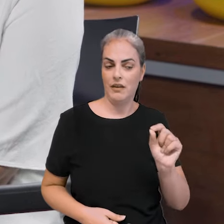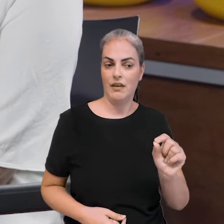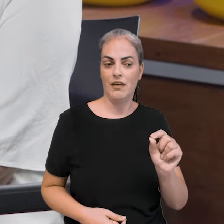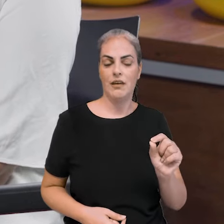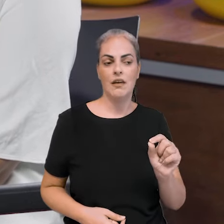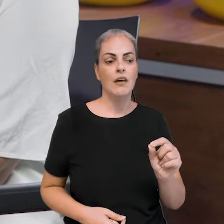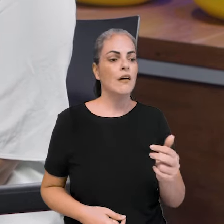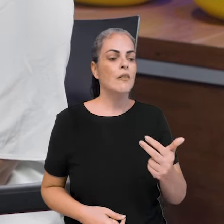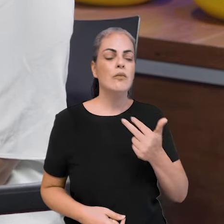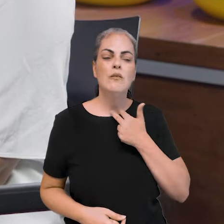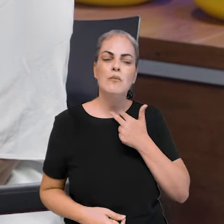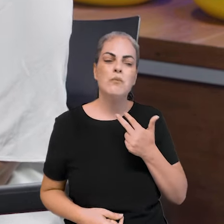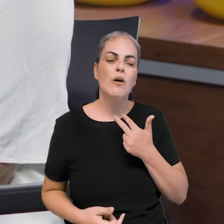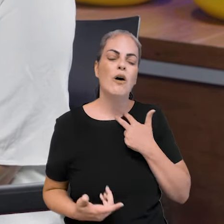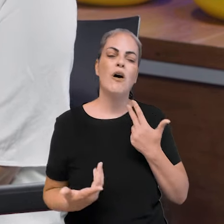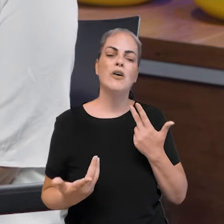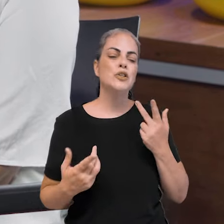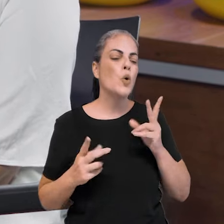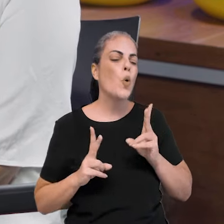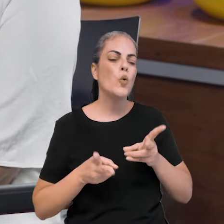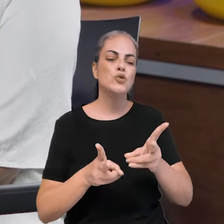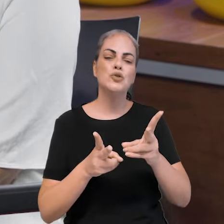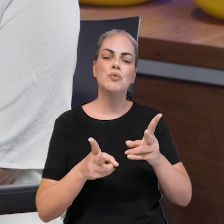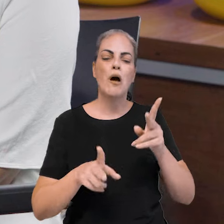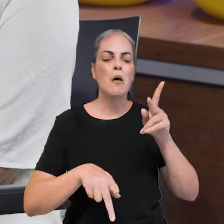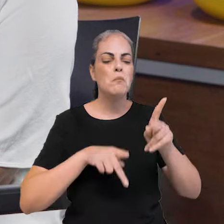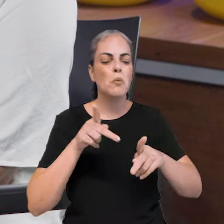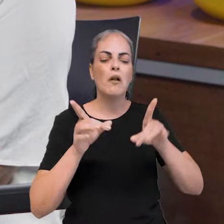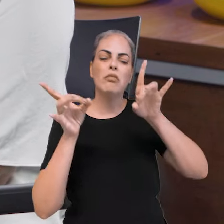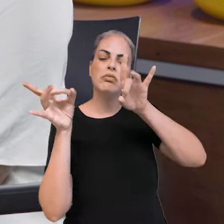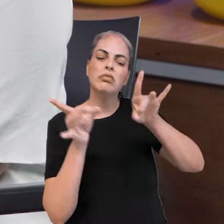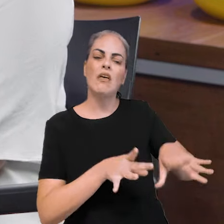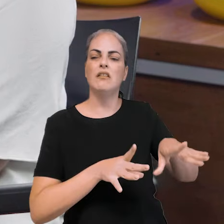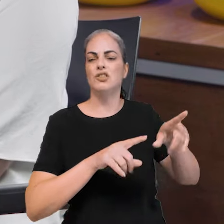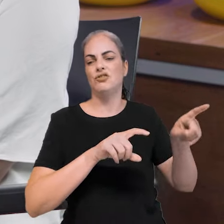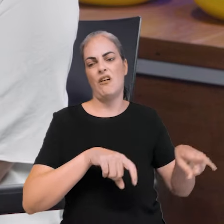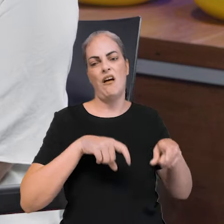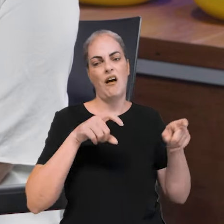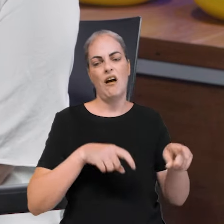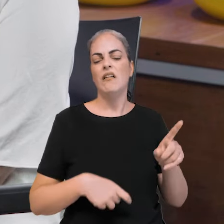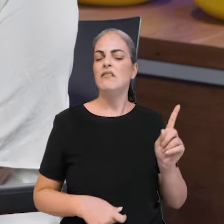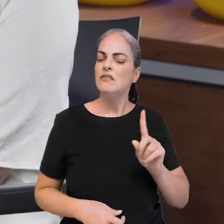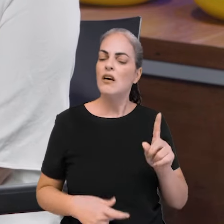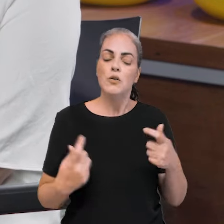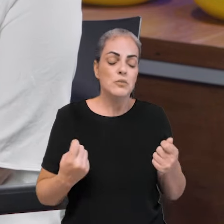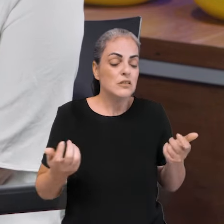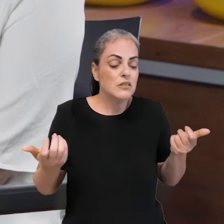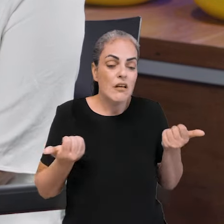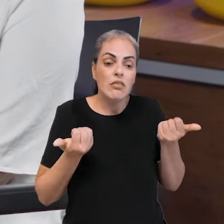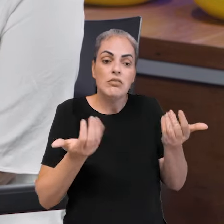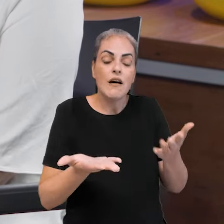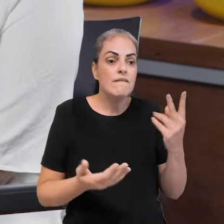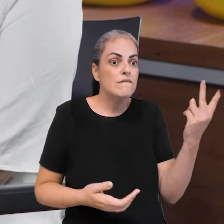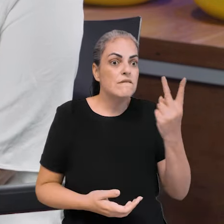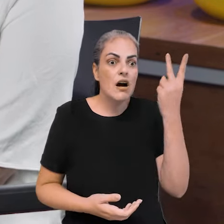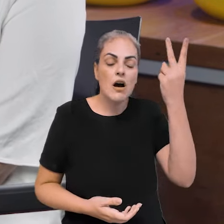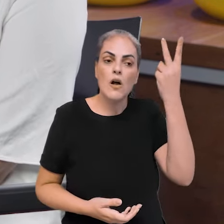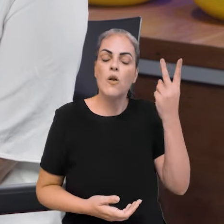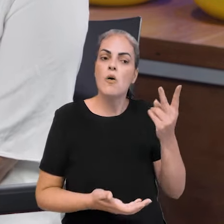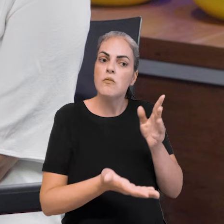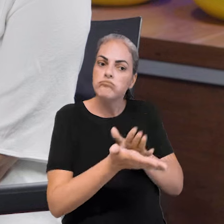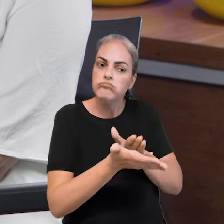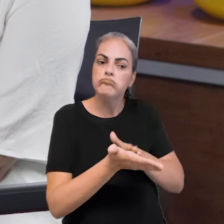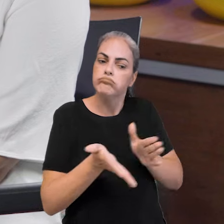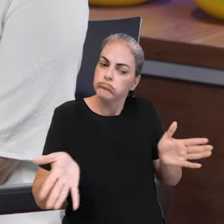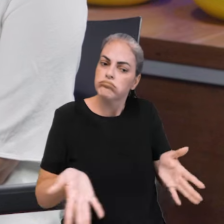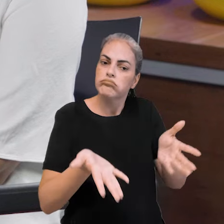não ocorrer mais a expulsão do campo, né, dessa população, mas de fato elas se tornarem valorizadas em relação aos seus saberes